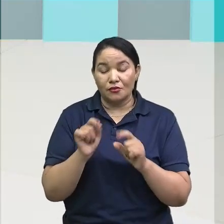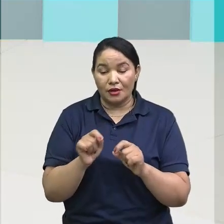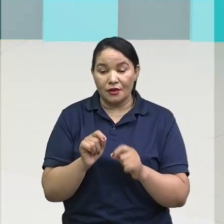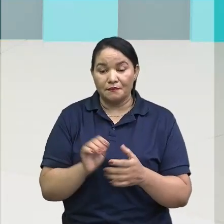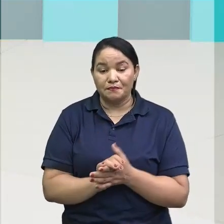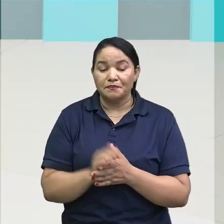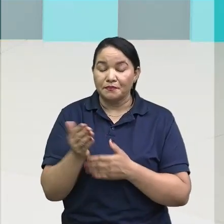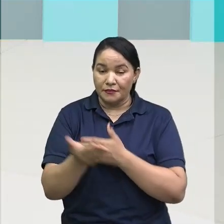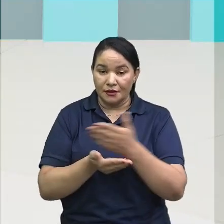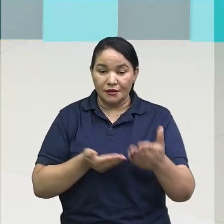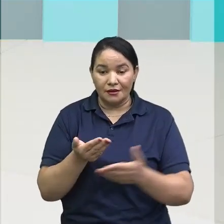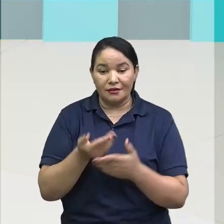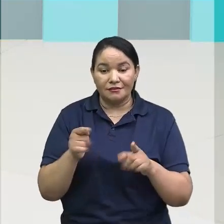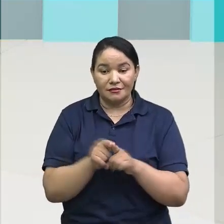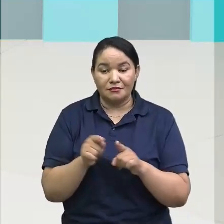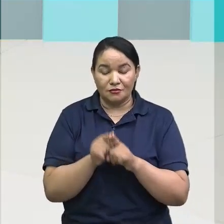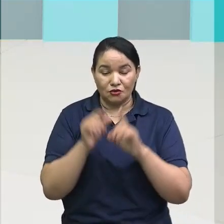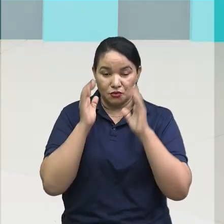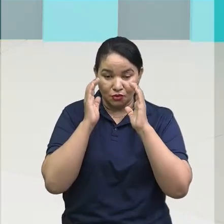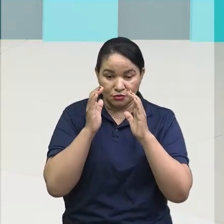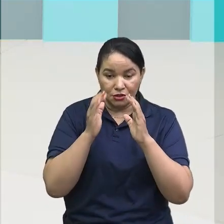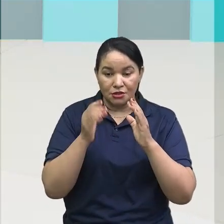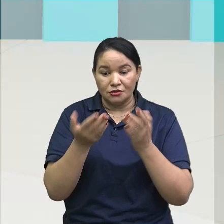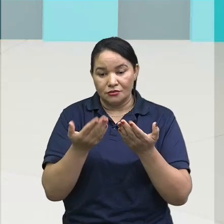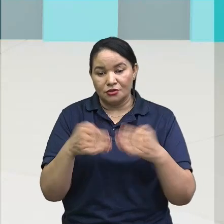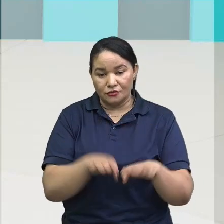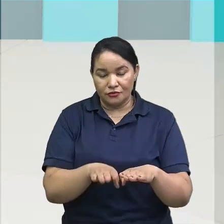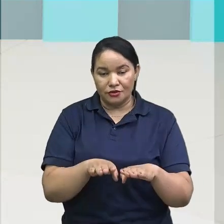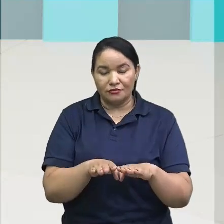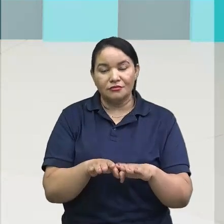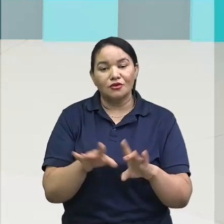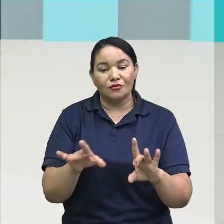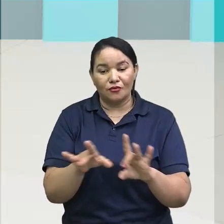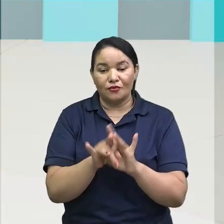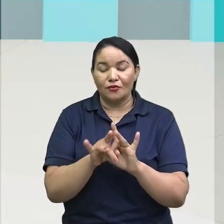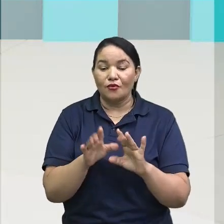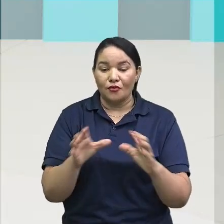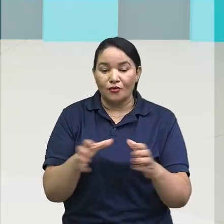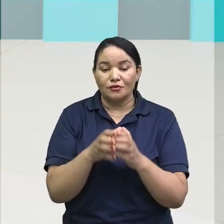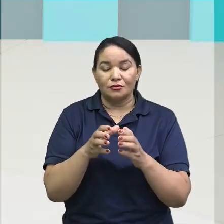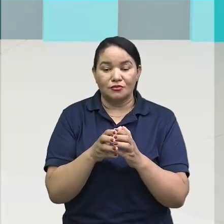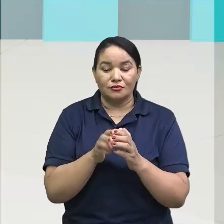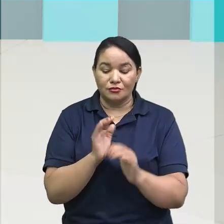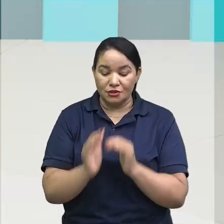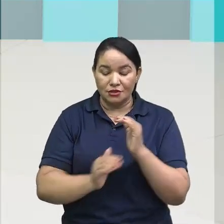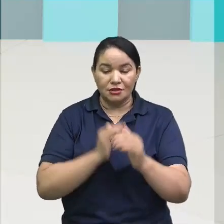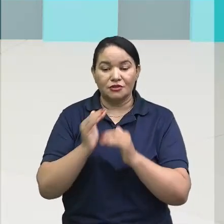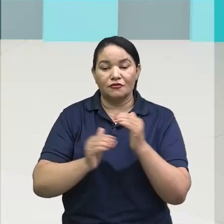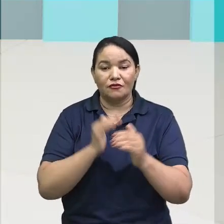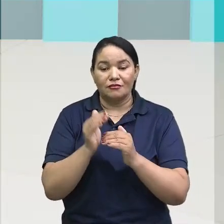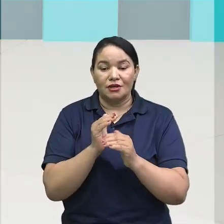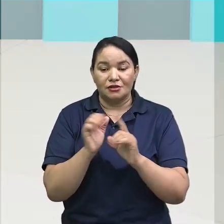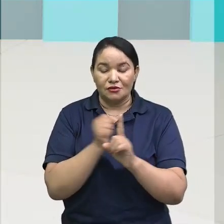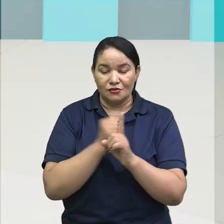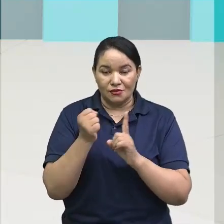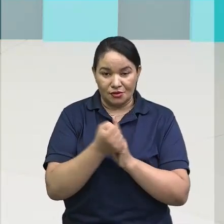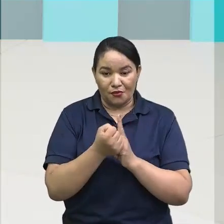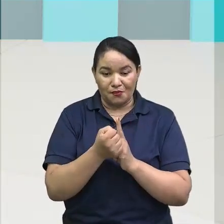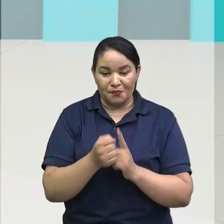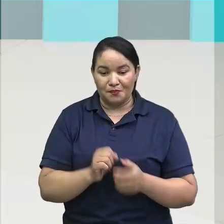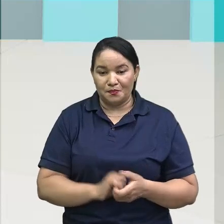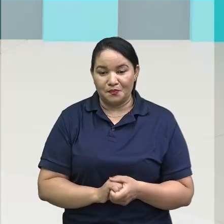a tolerância, inclusão. Né? Então, ali num conjunto de desenvolvimento